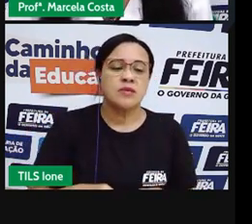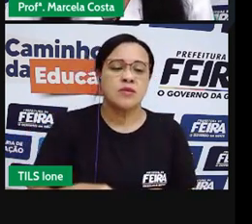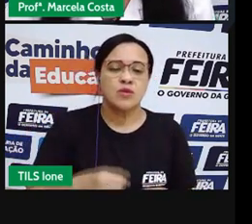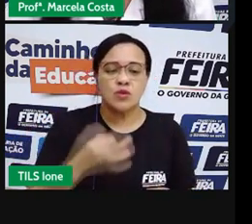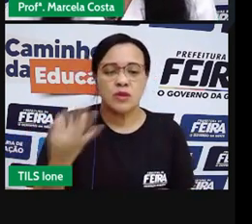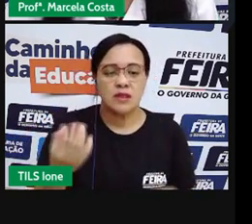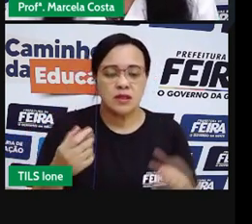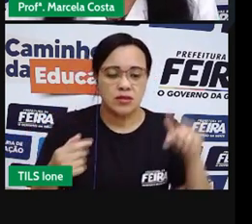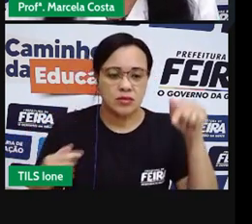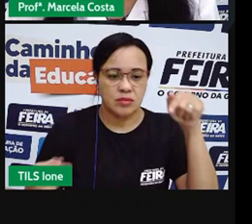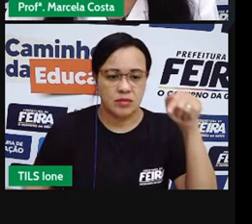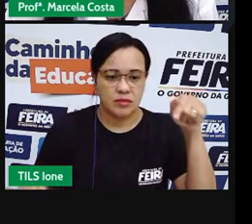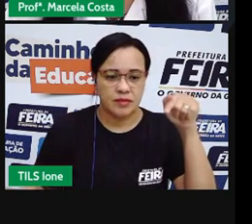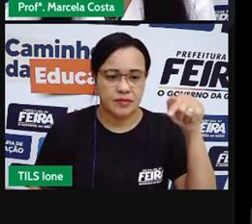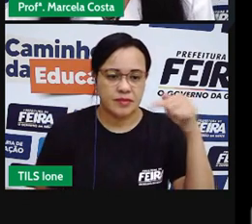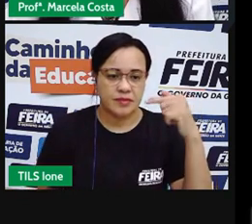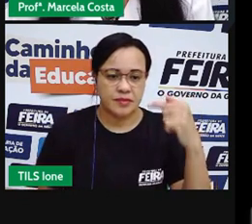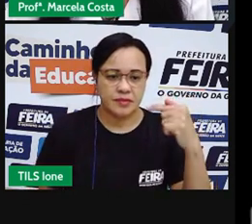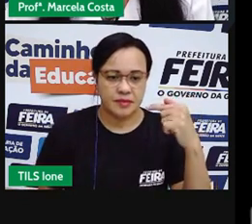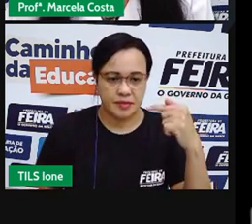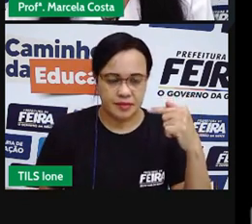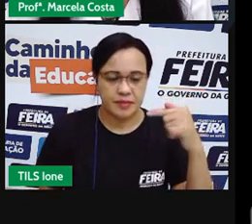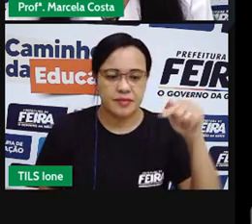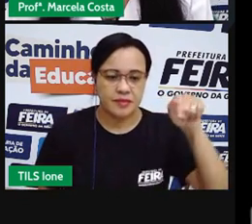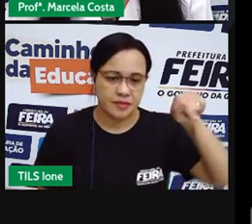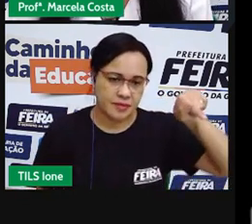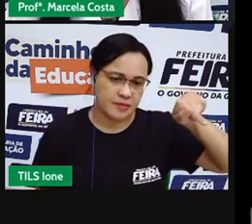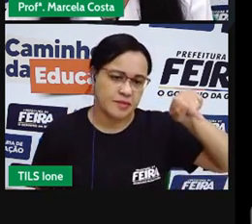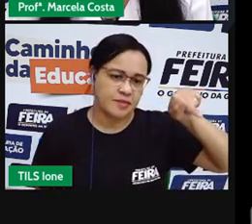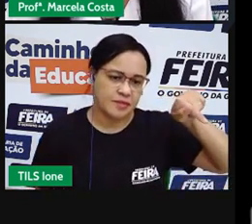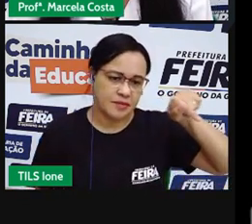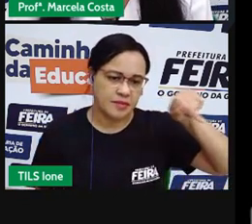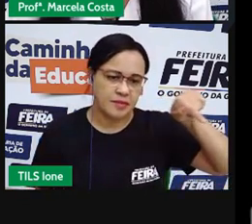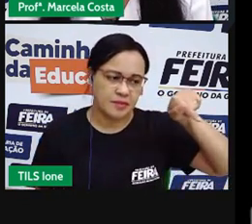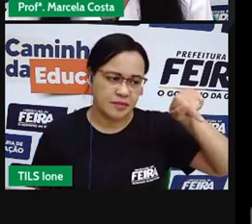ali com a quantidade 7.